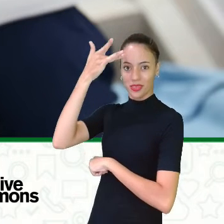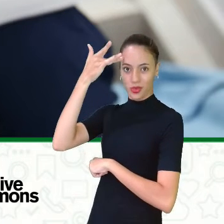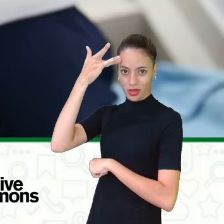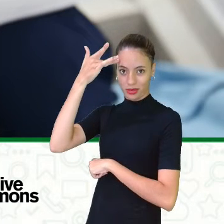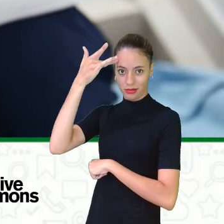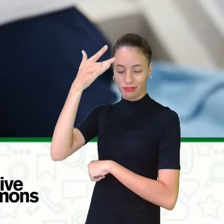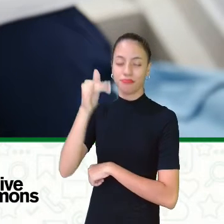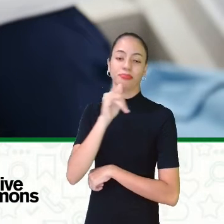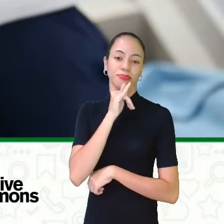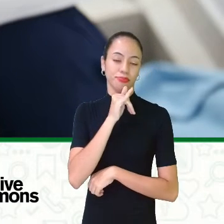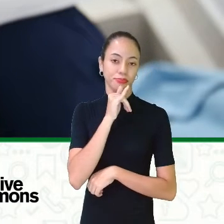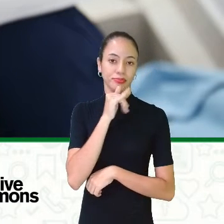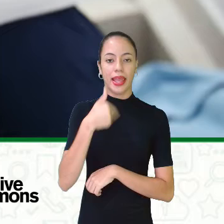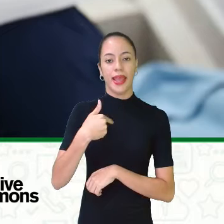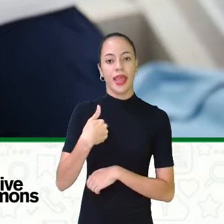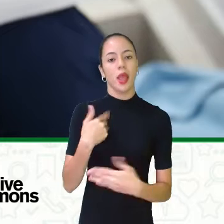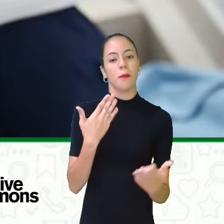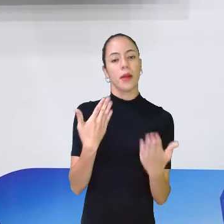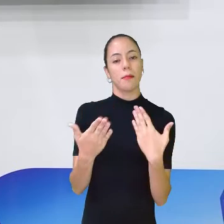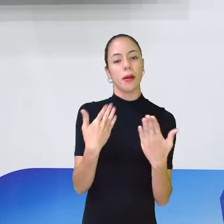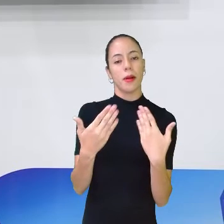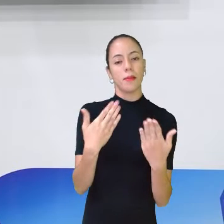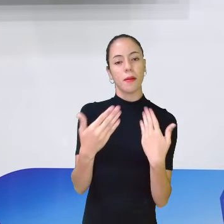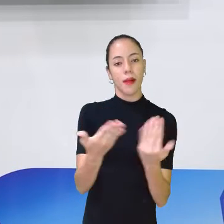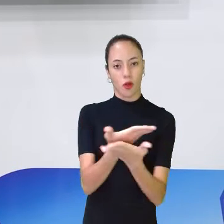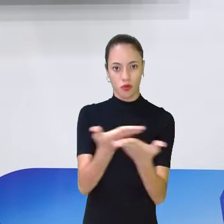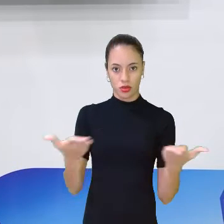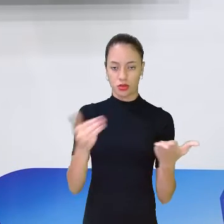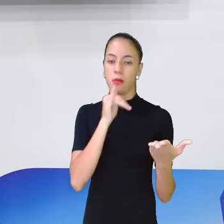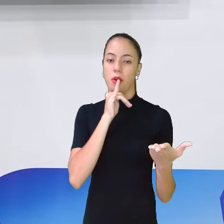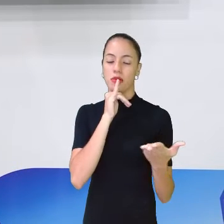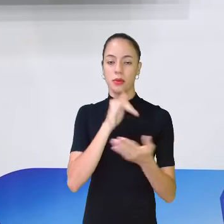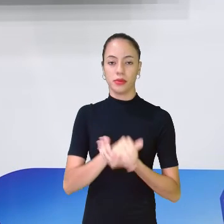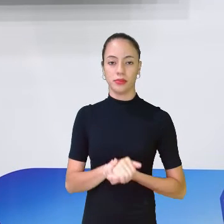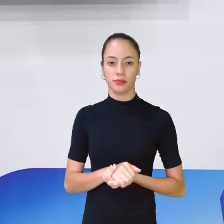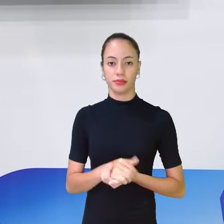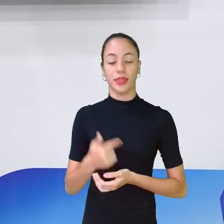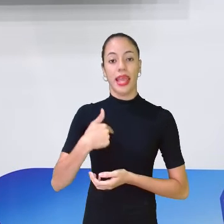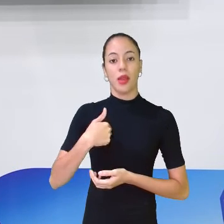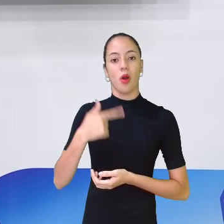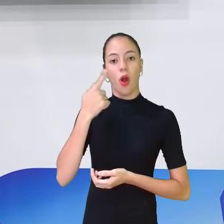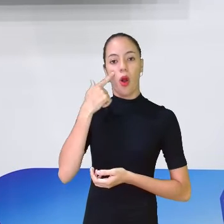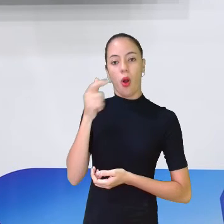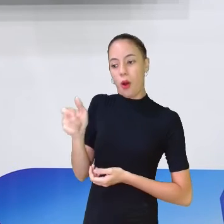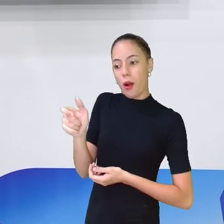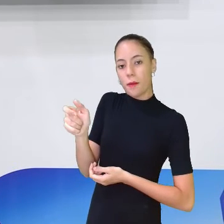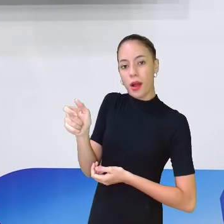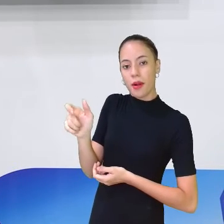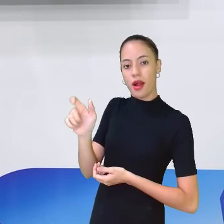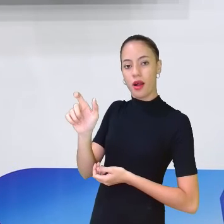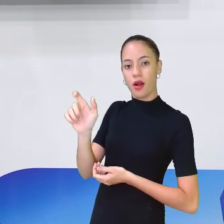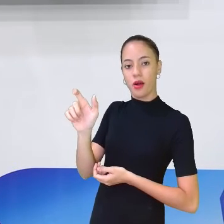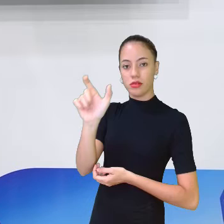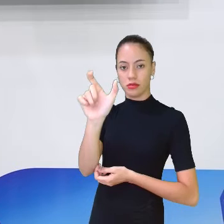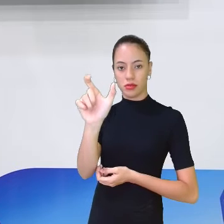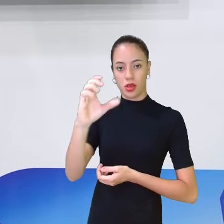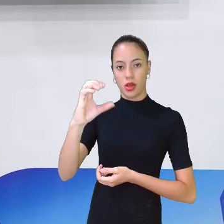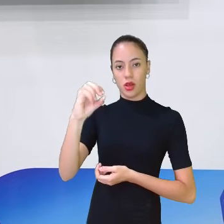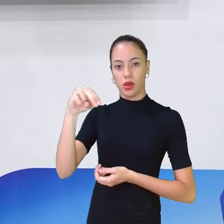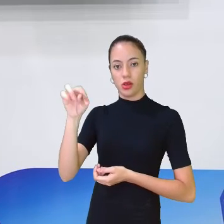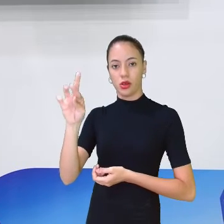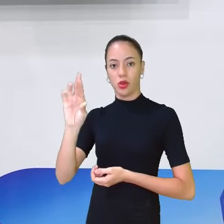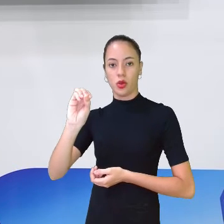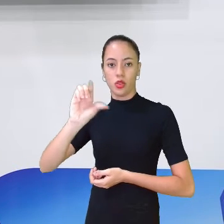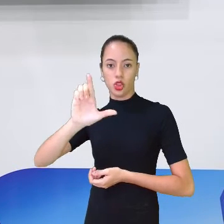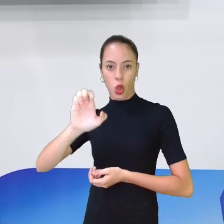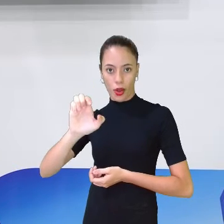ó, dialogando com vocês, ó, aí está vendo que eu tenho aqui o passador na minha mão, né? Aí, porventura, eu